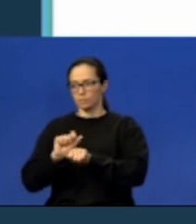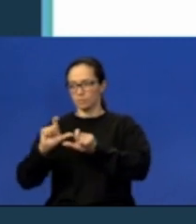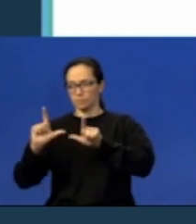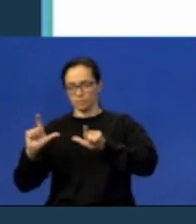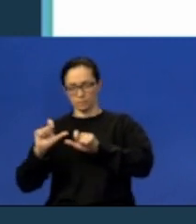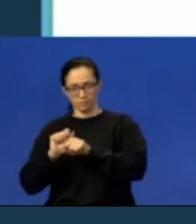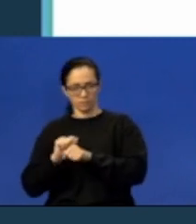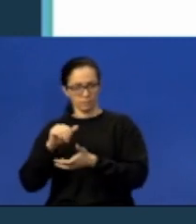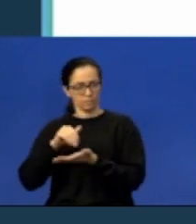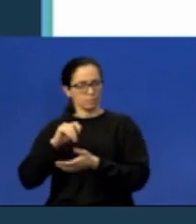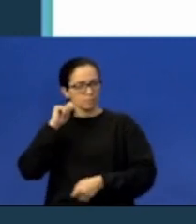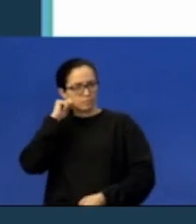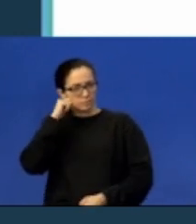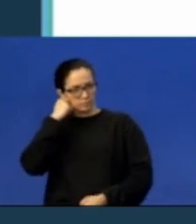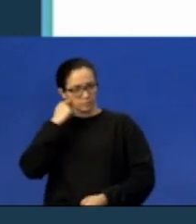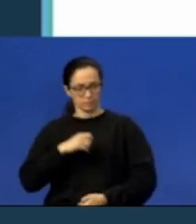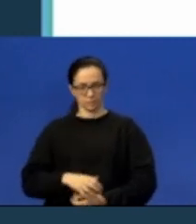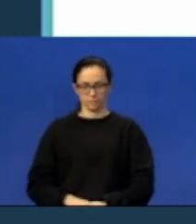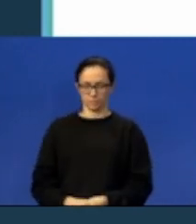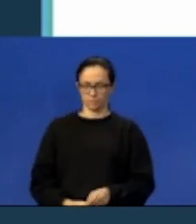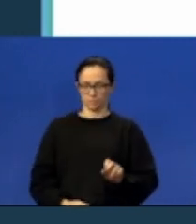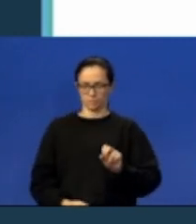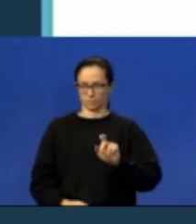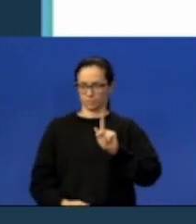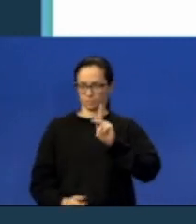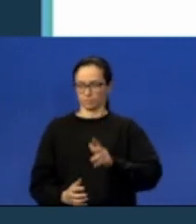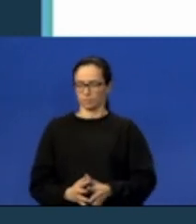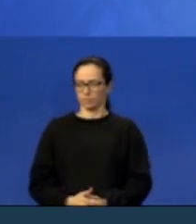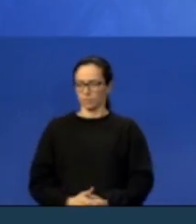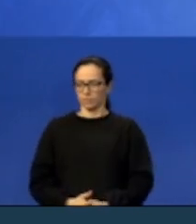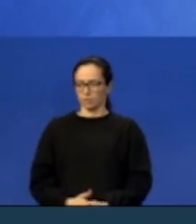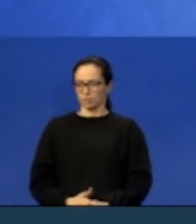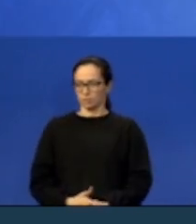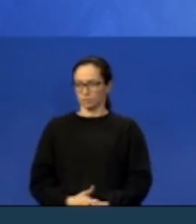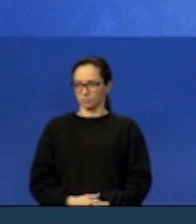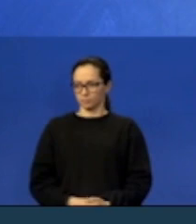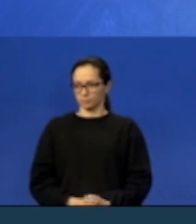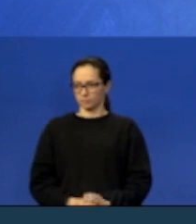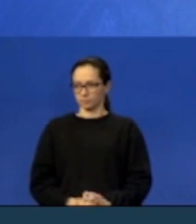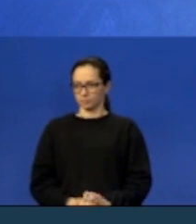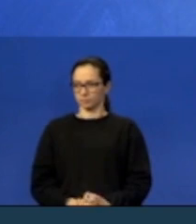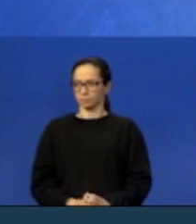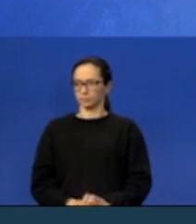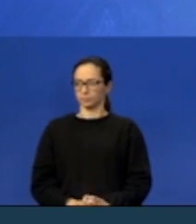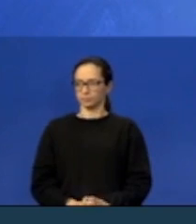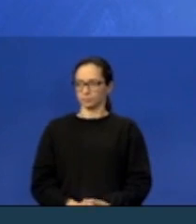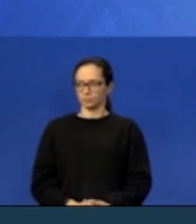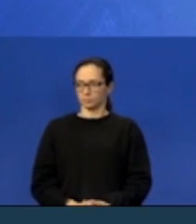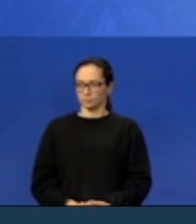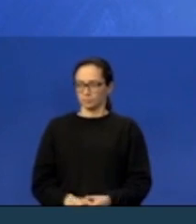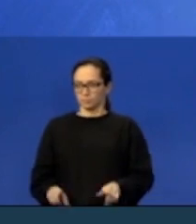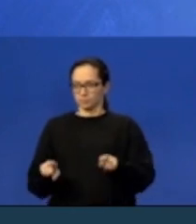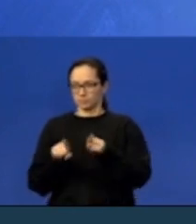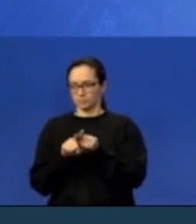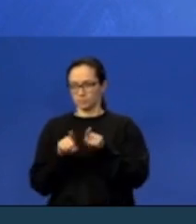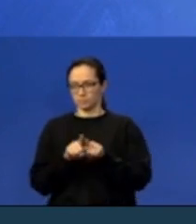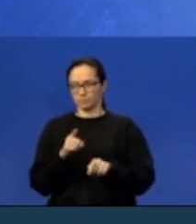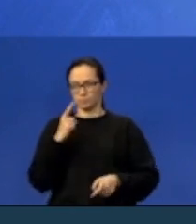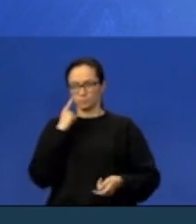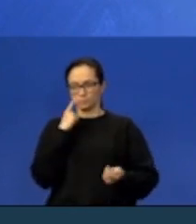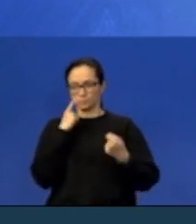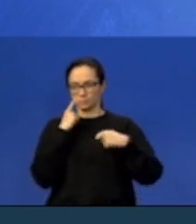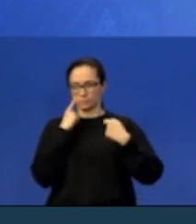e a hiperlucência. E a imagem formada, ela é preta. No próximo slide, a gente vai ver que para que